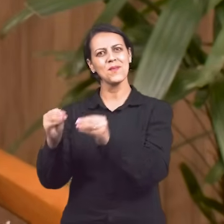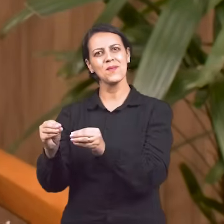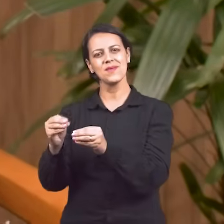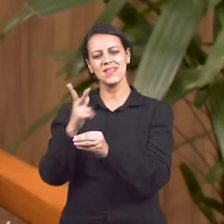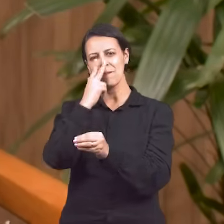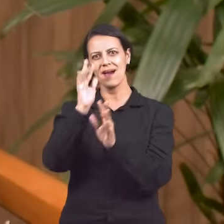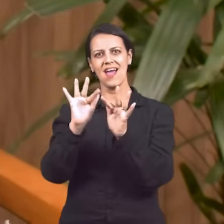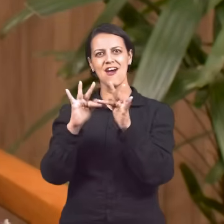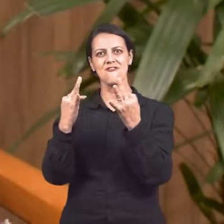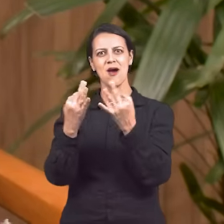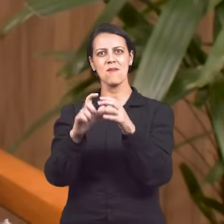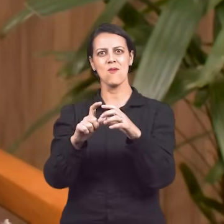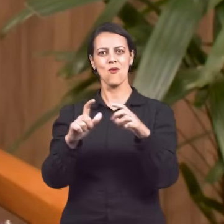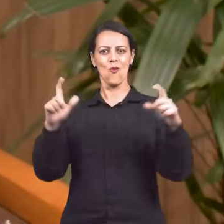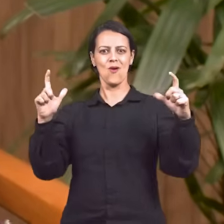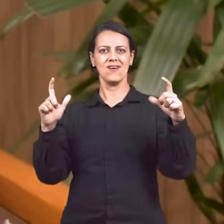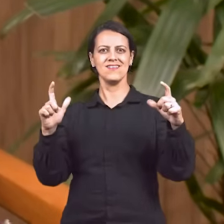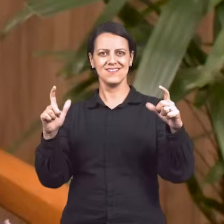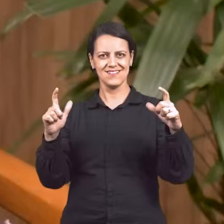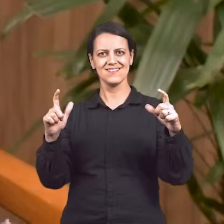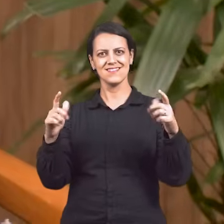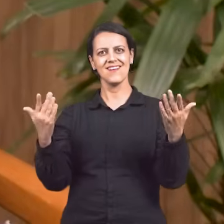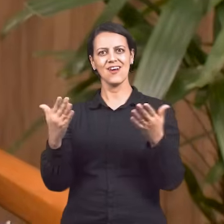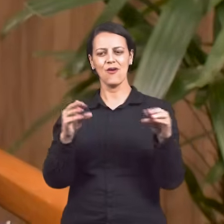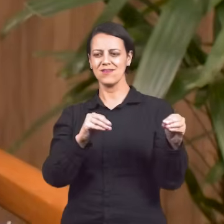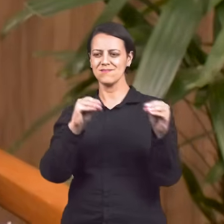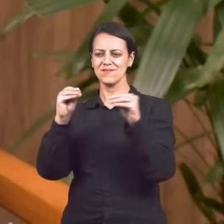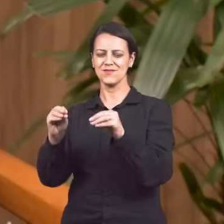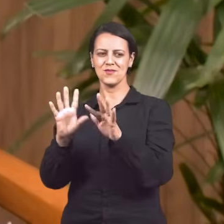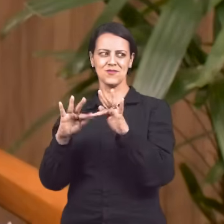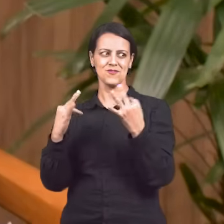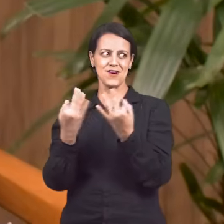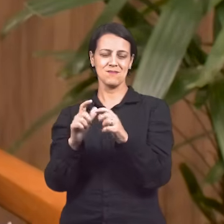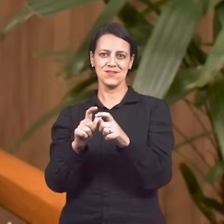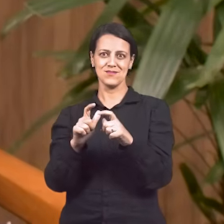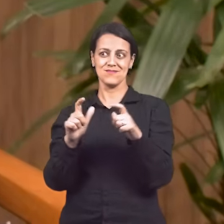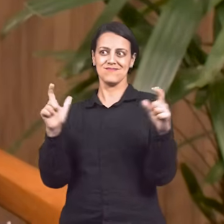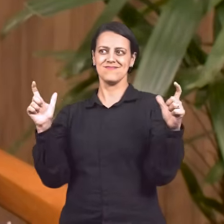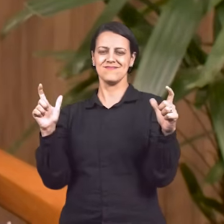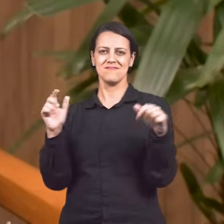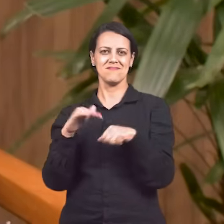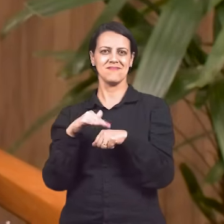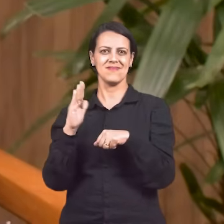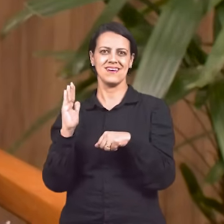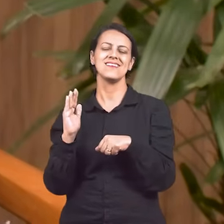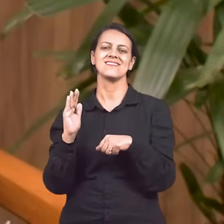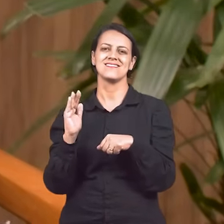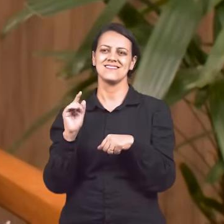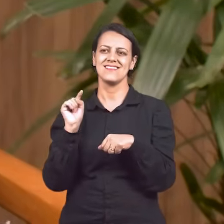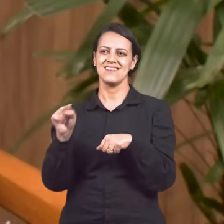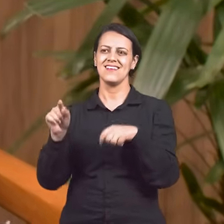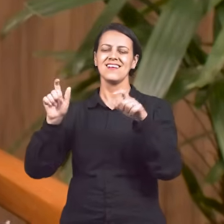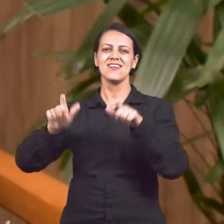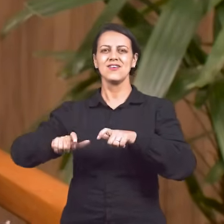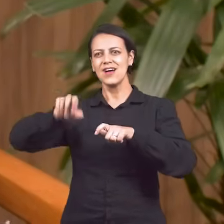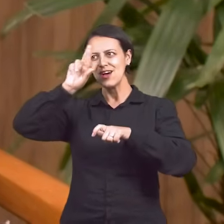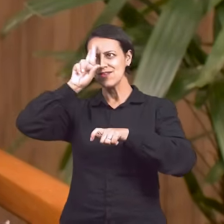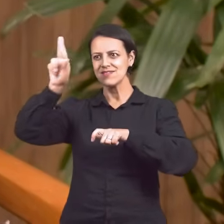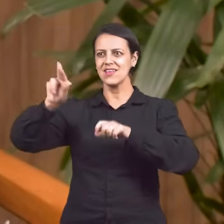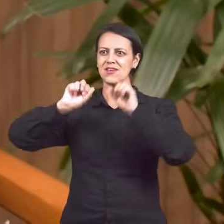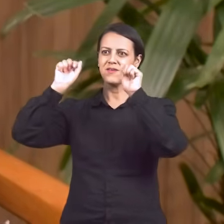família da gente cresce. Então a nossa família cresceu ali com os irmãos de Retiro do Congo. O Senhor tem dado